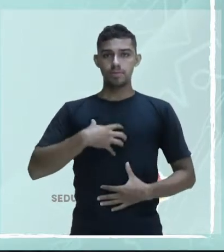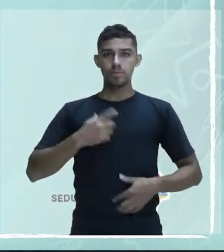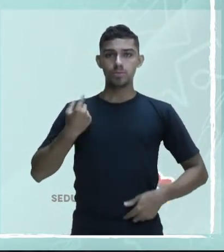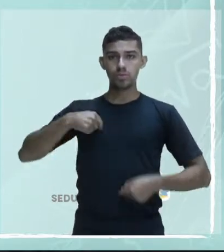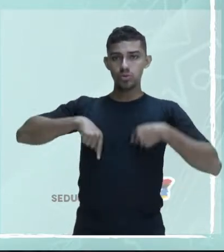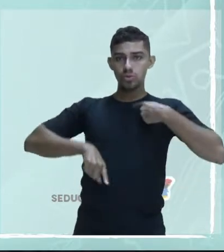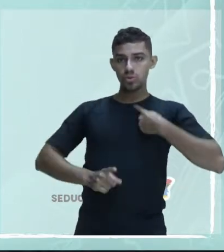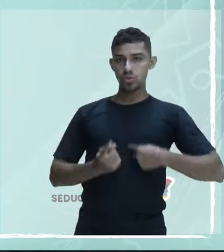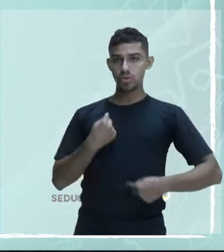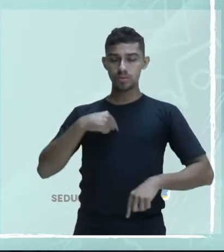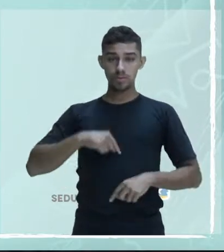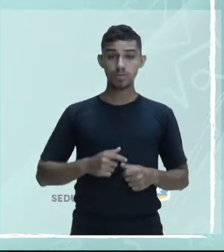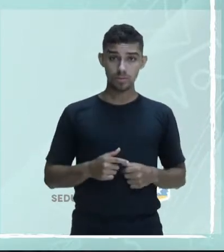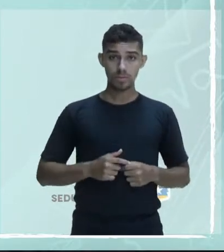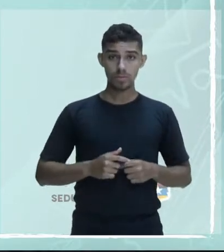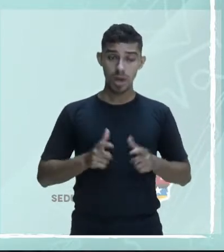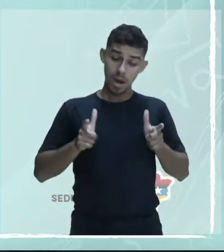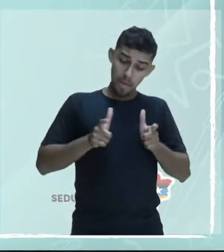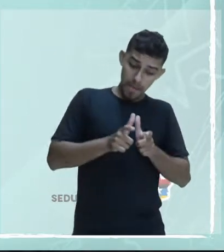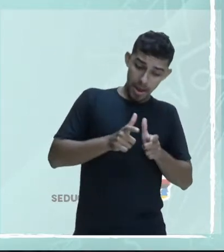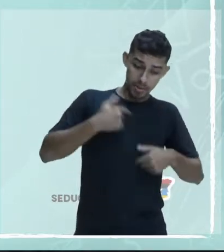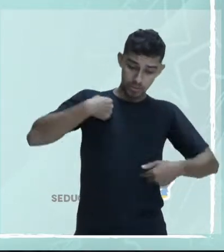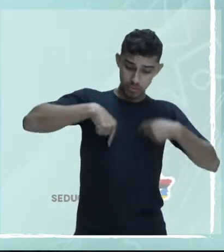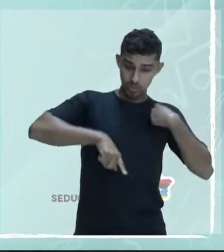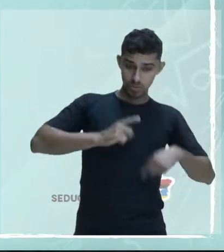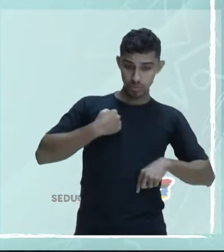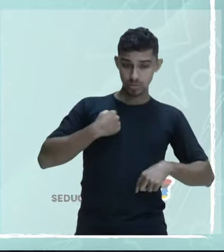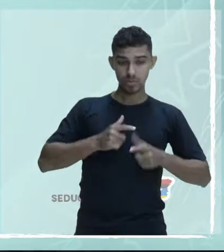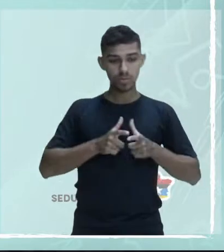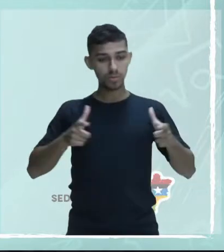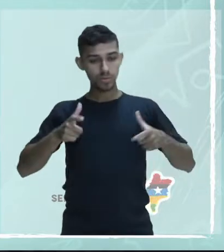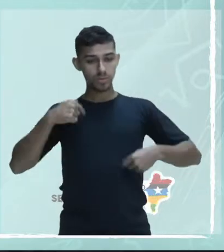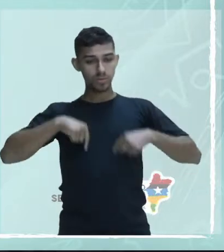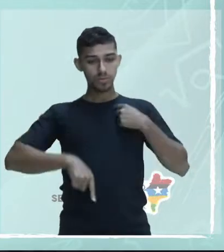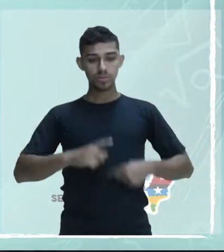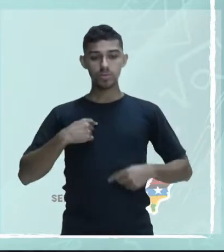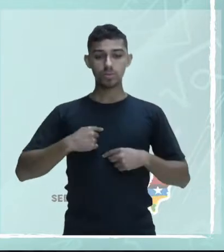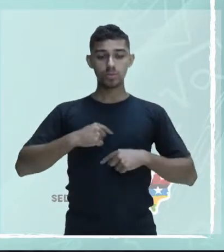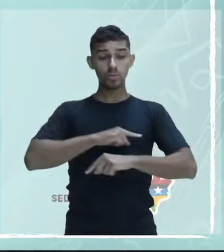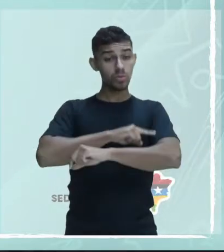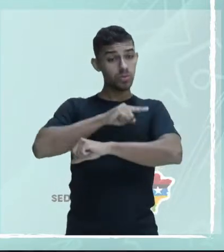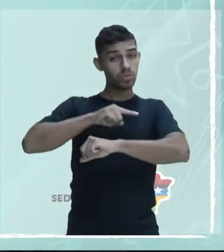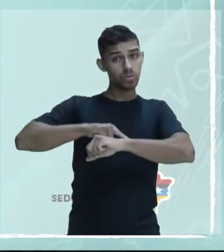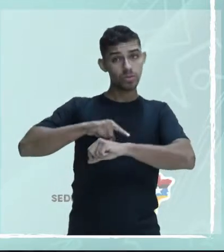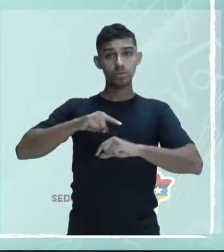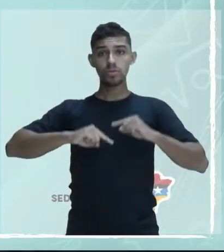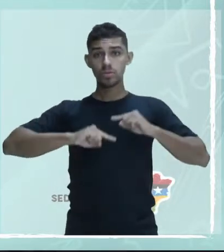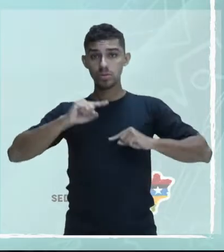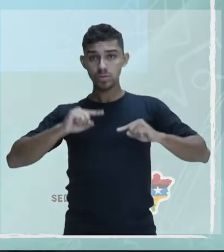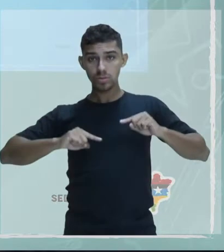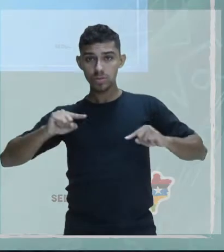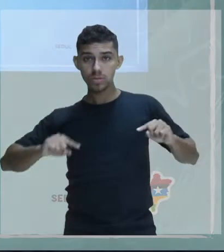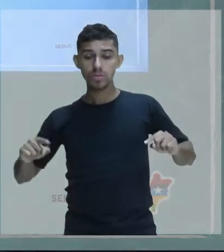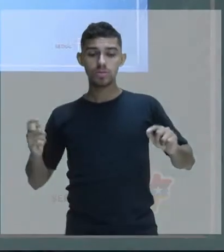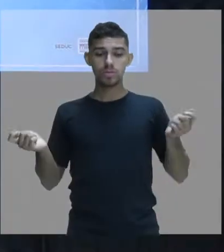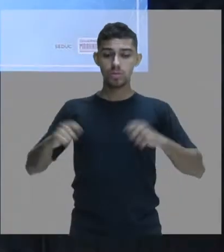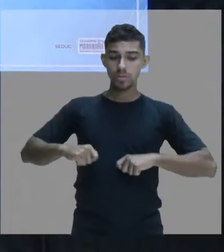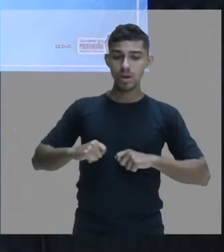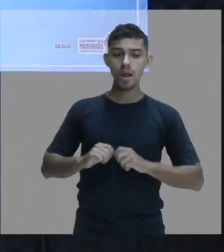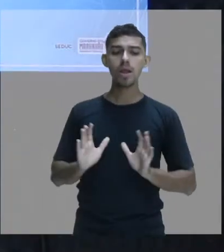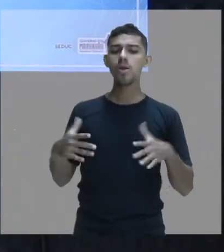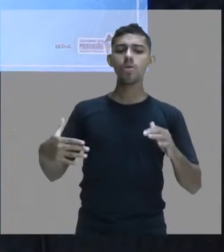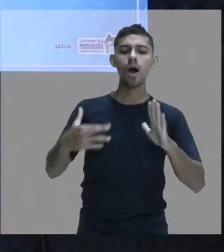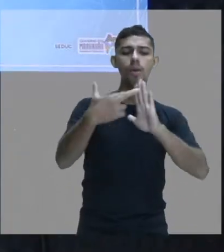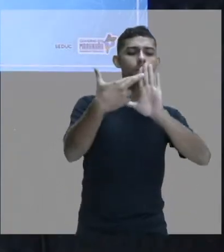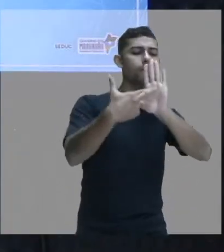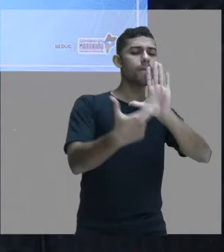pequena e a grande circulação, as alterações no equilíbrio circulatório e quais são as medidas promotoras da